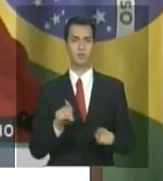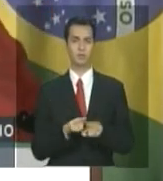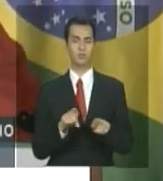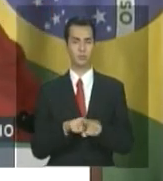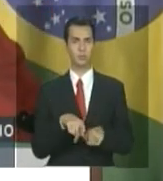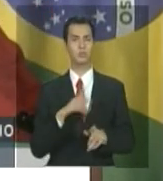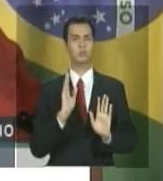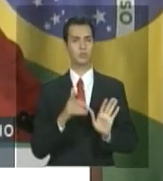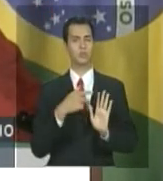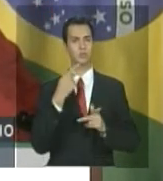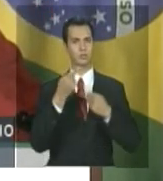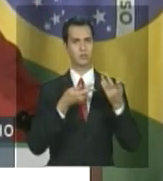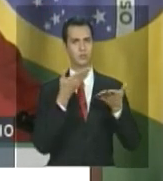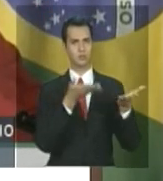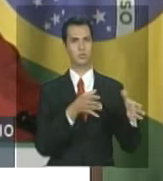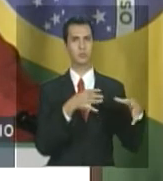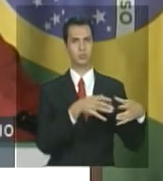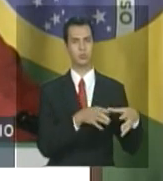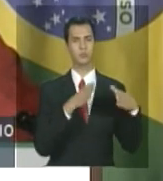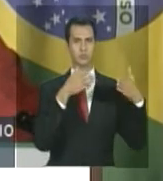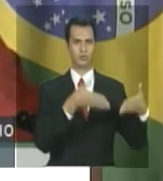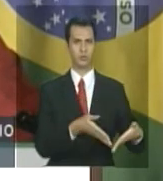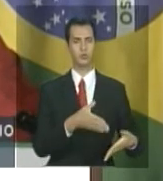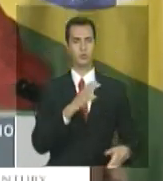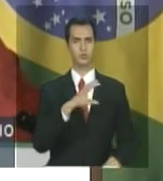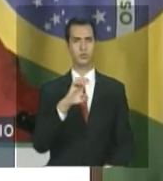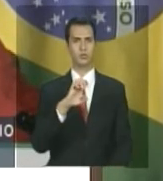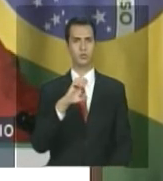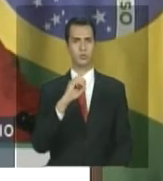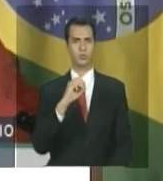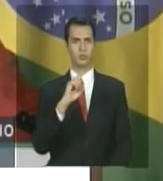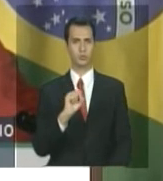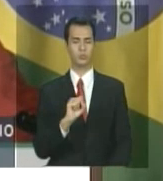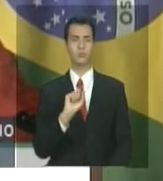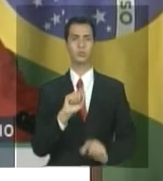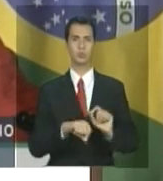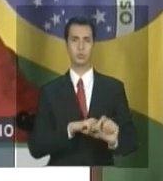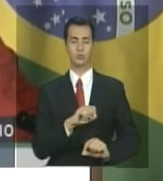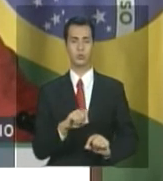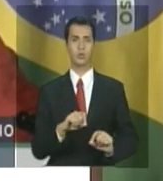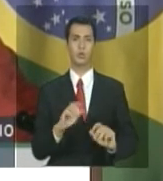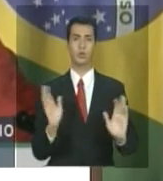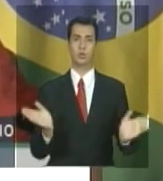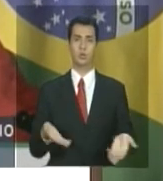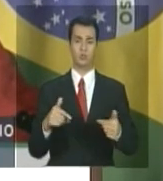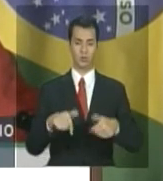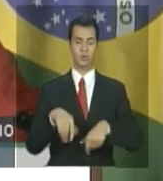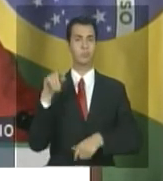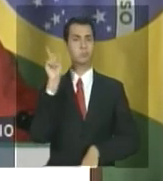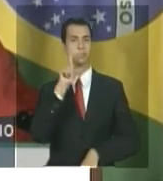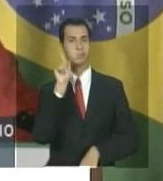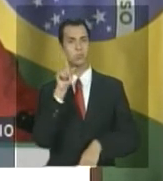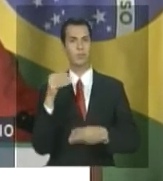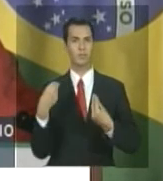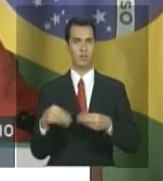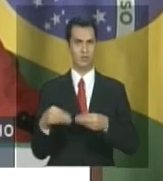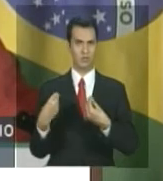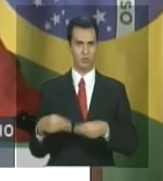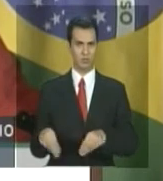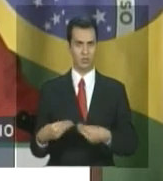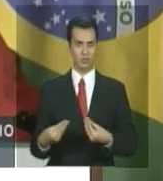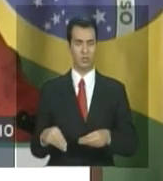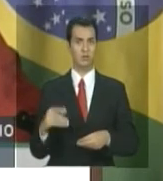de CEOs, a flexibilidade da economia americana para reagir à crise,